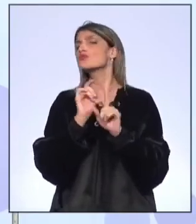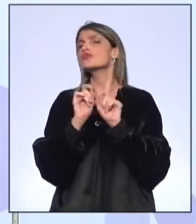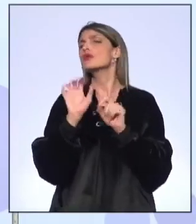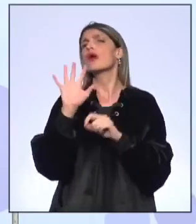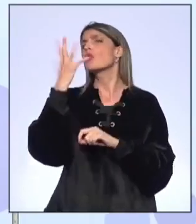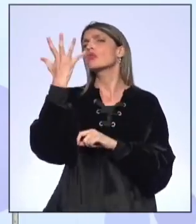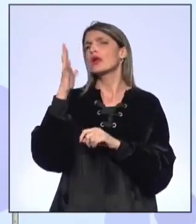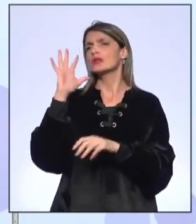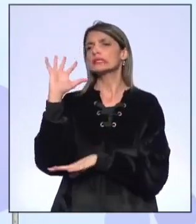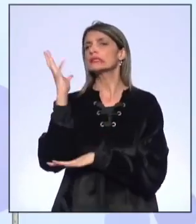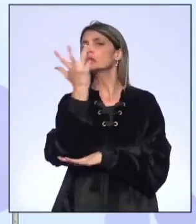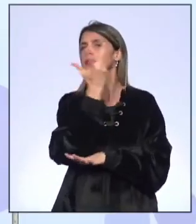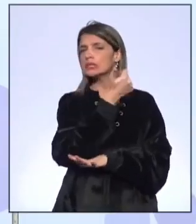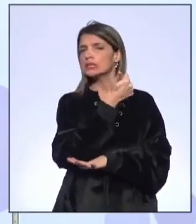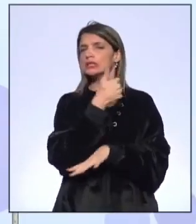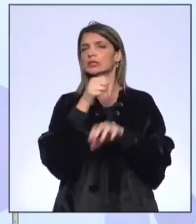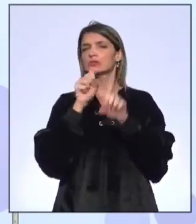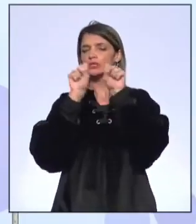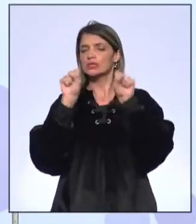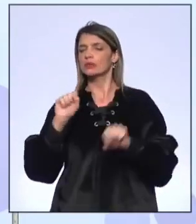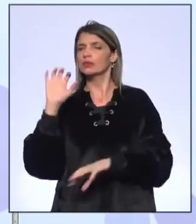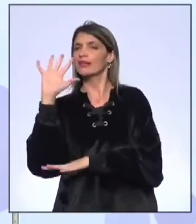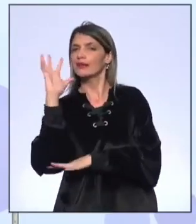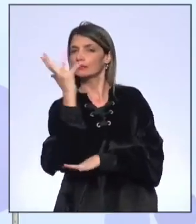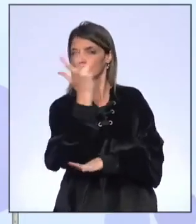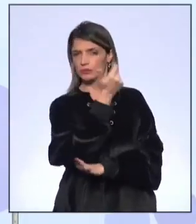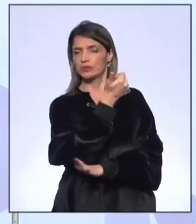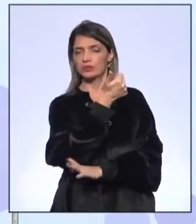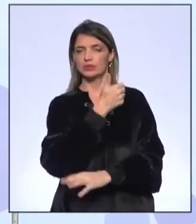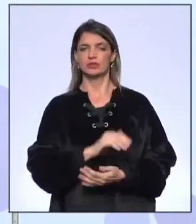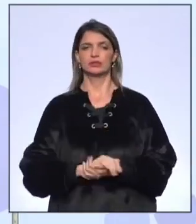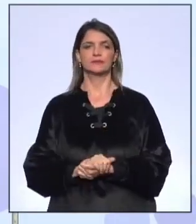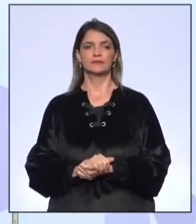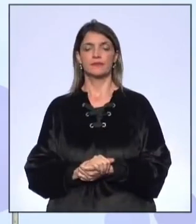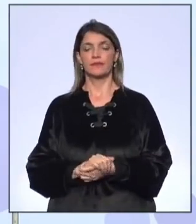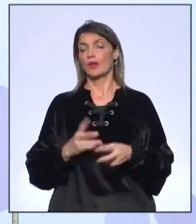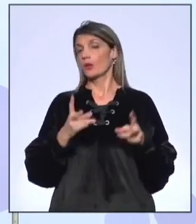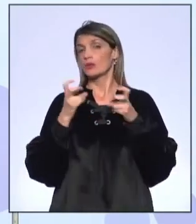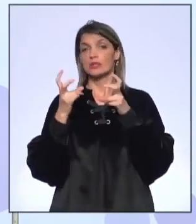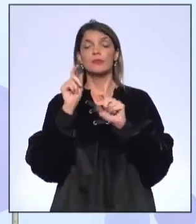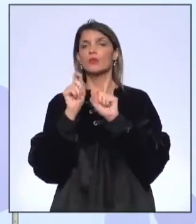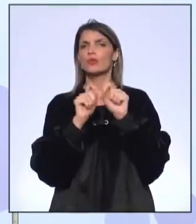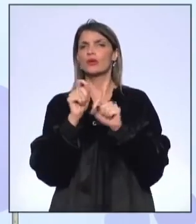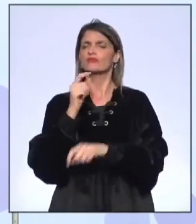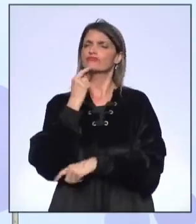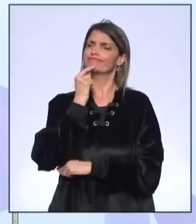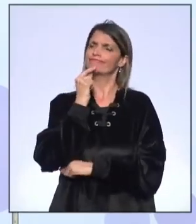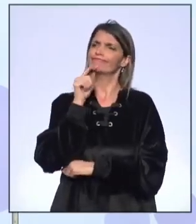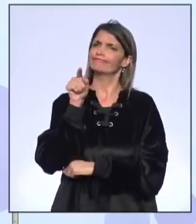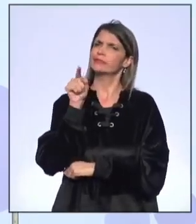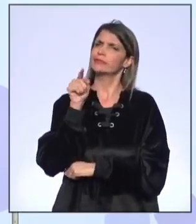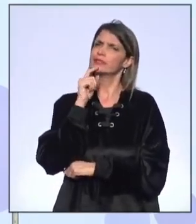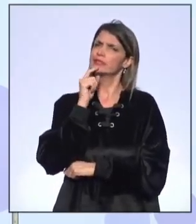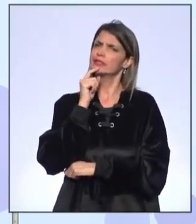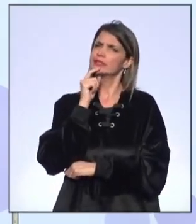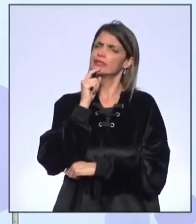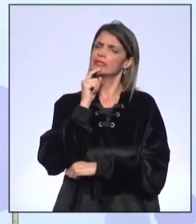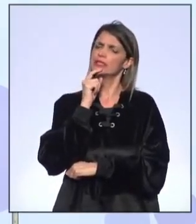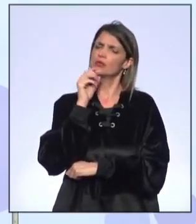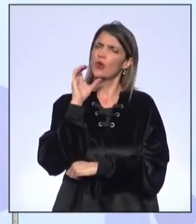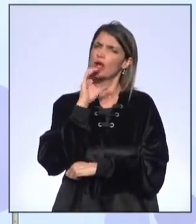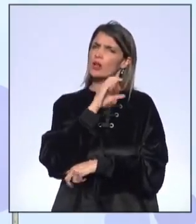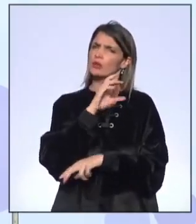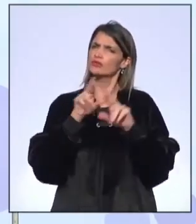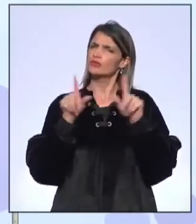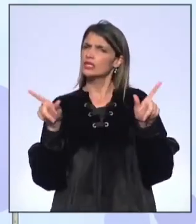na natureza, né, no sistema natural, e aí você tem que observar o quê? Aqui ali está tendo um tipo de condução diferente,